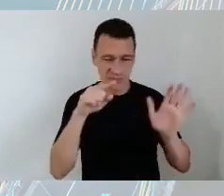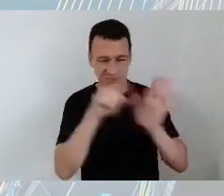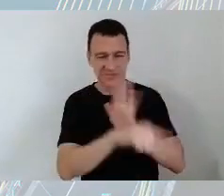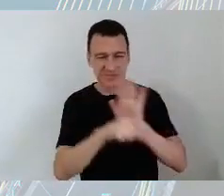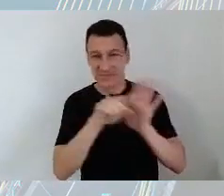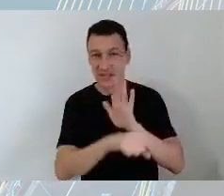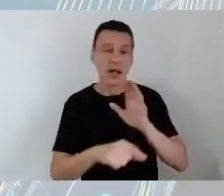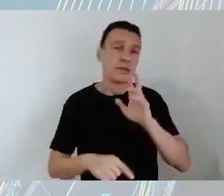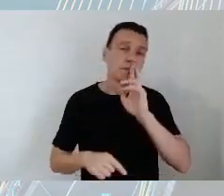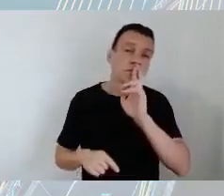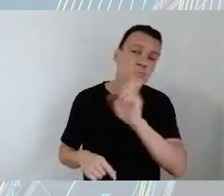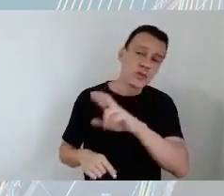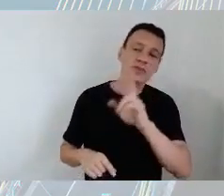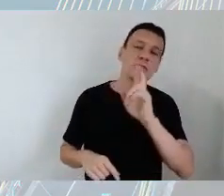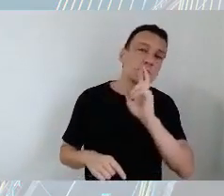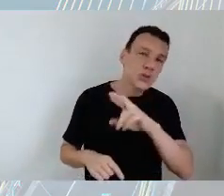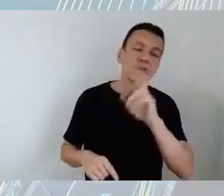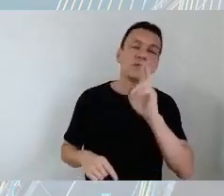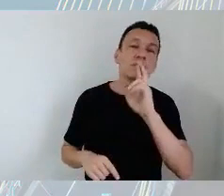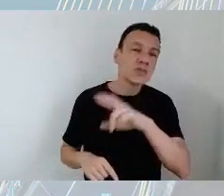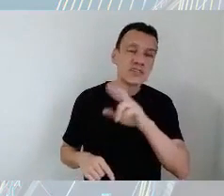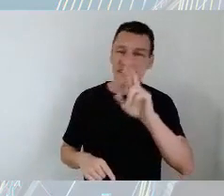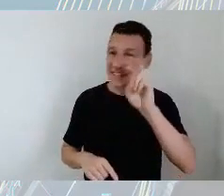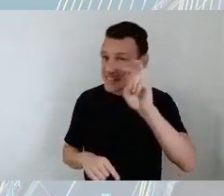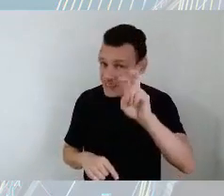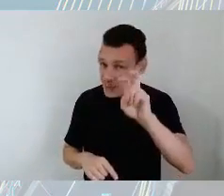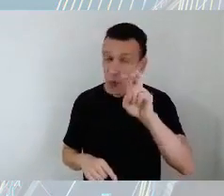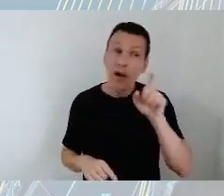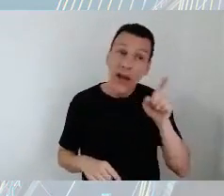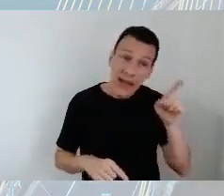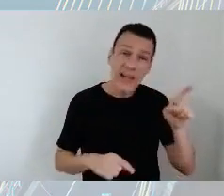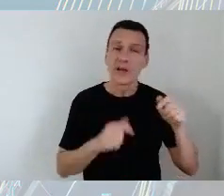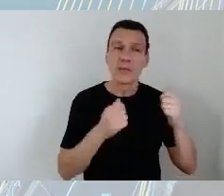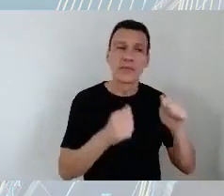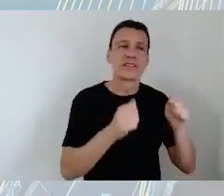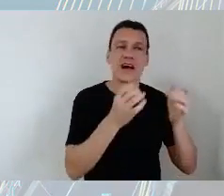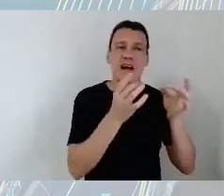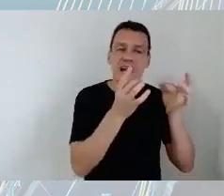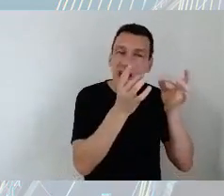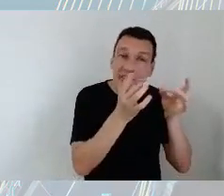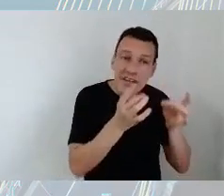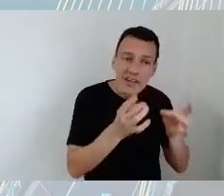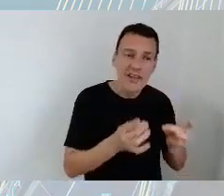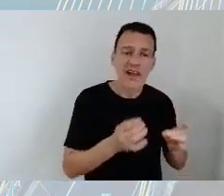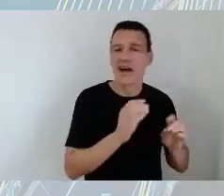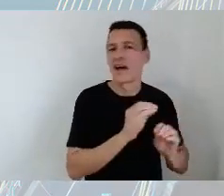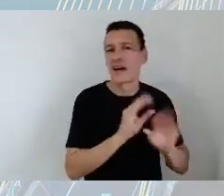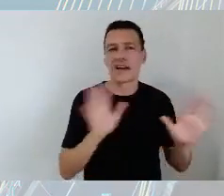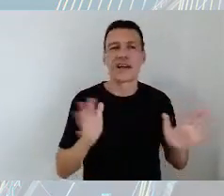certo tipo de resposta. E aí eu não lembro qual que é o termo que eles utilizaram para essa